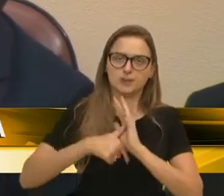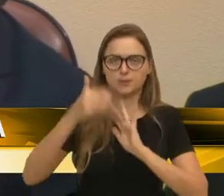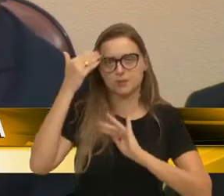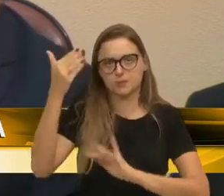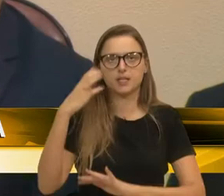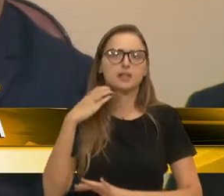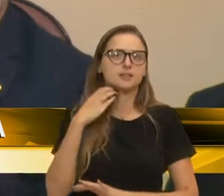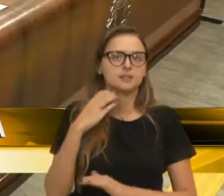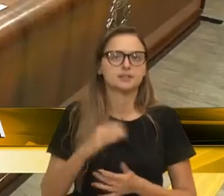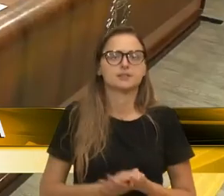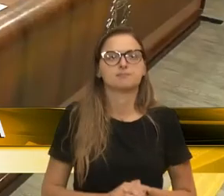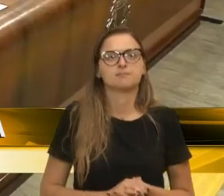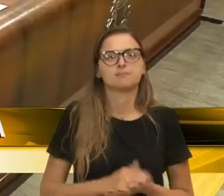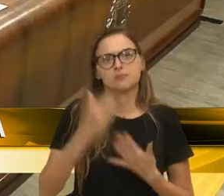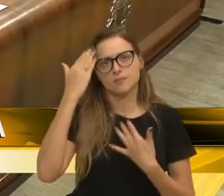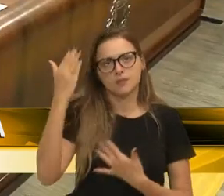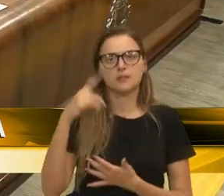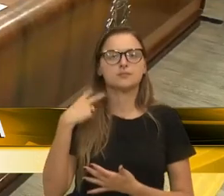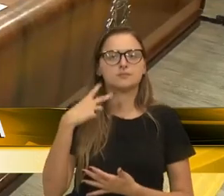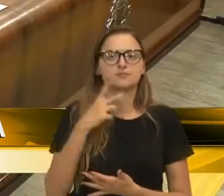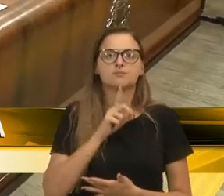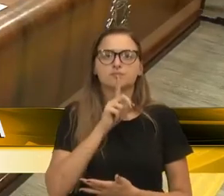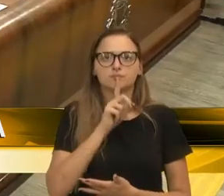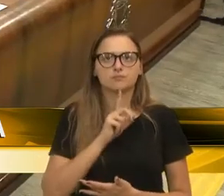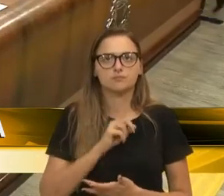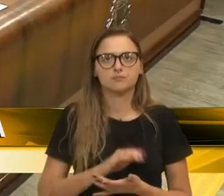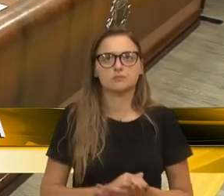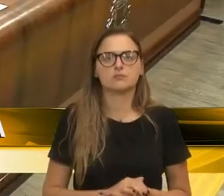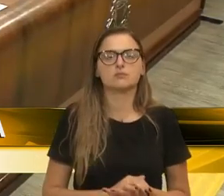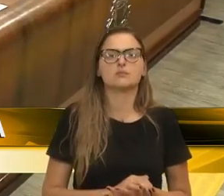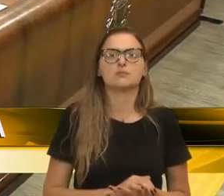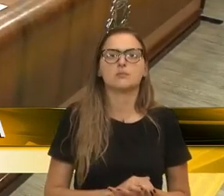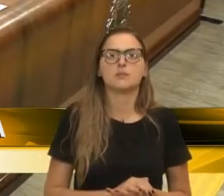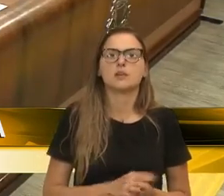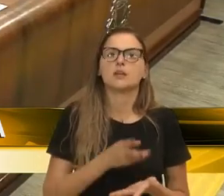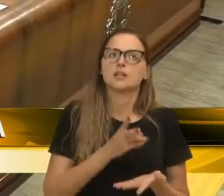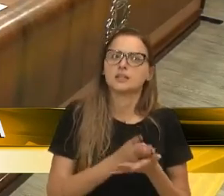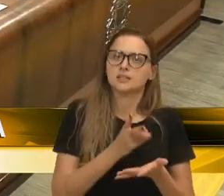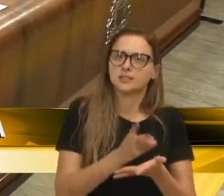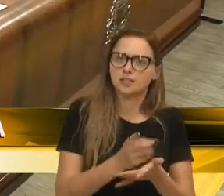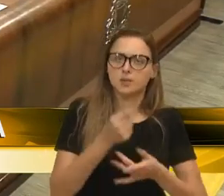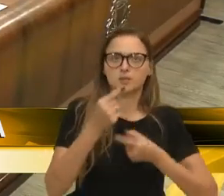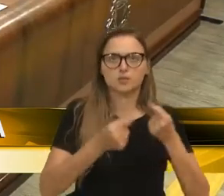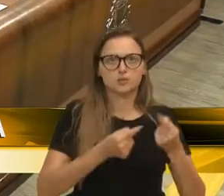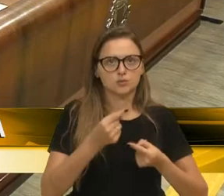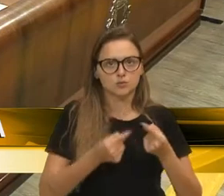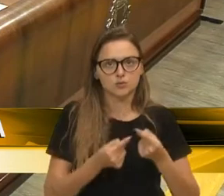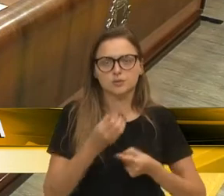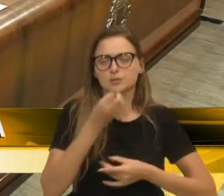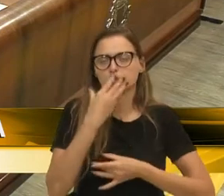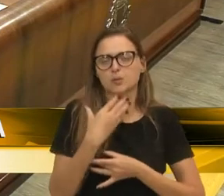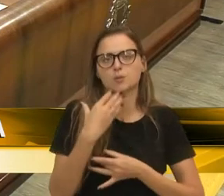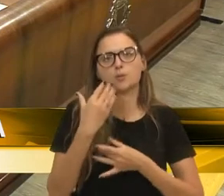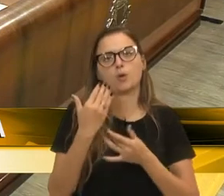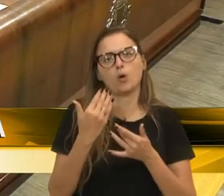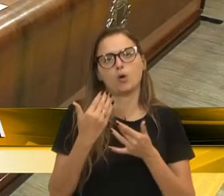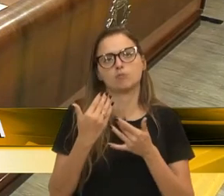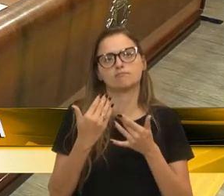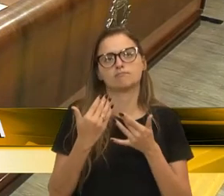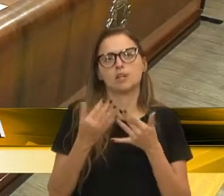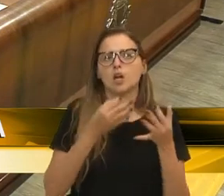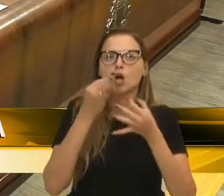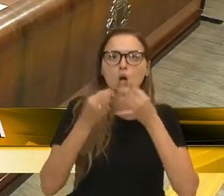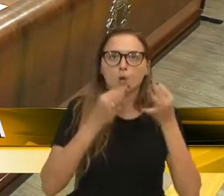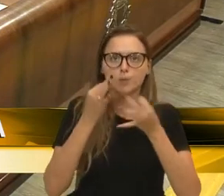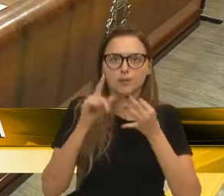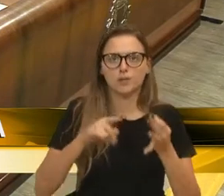pela parte. Obrigado, vereador Meneguzzi. E, de fato, sempre a discussão e o bom debate, ele sempre é saudável,